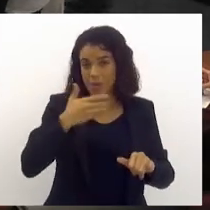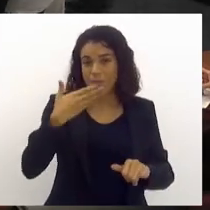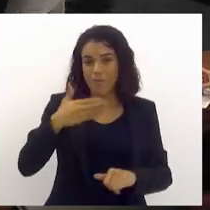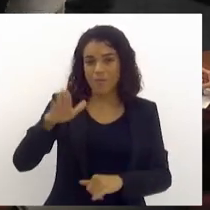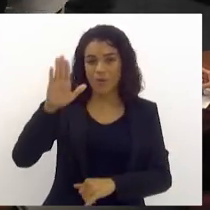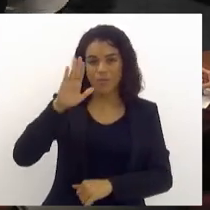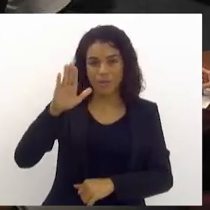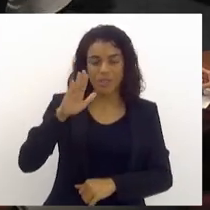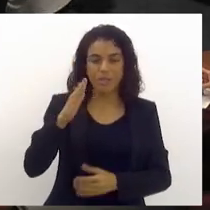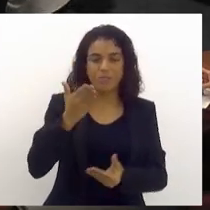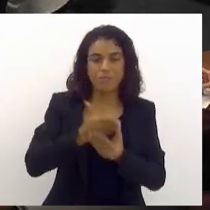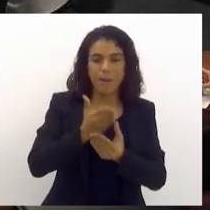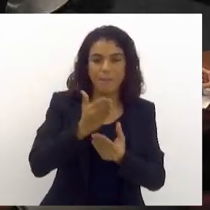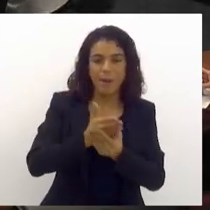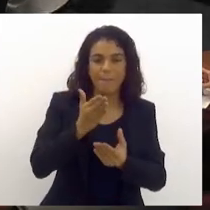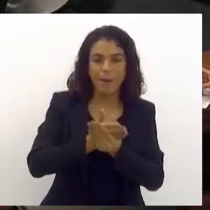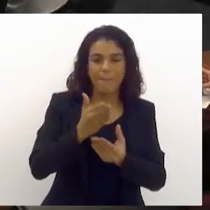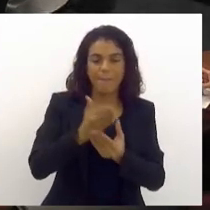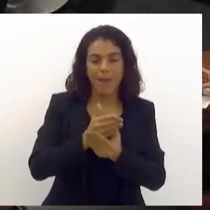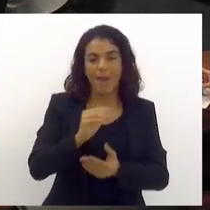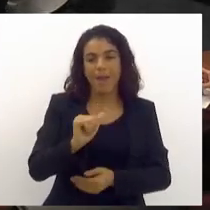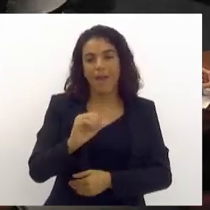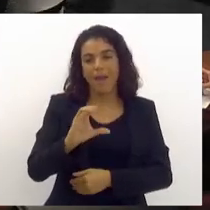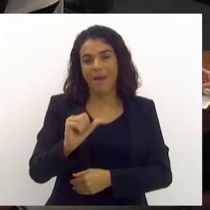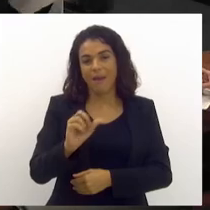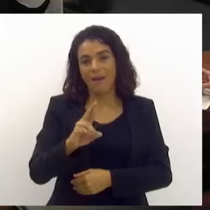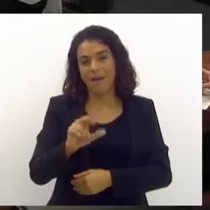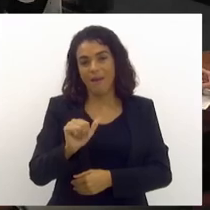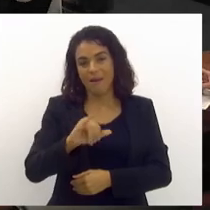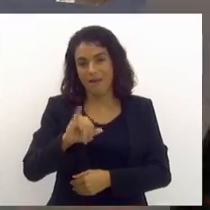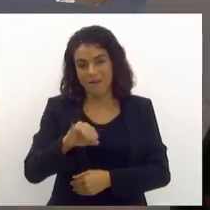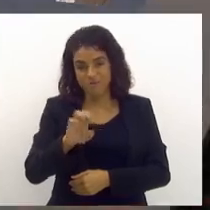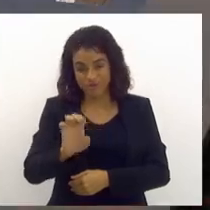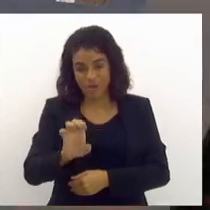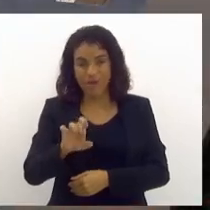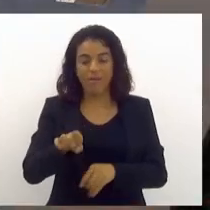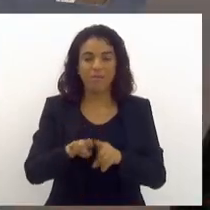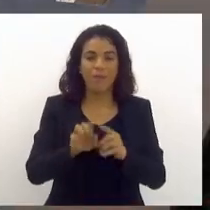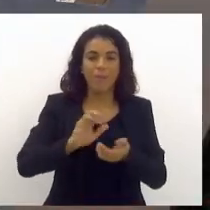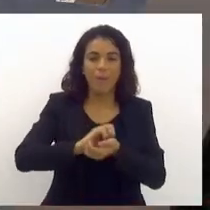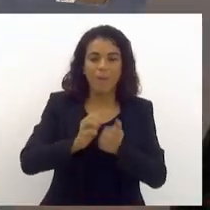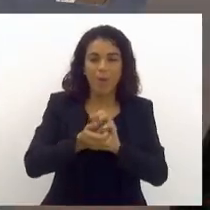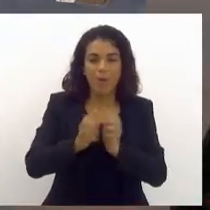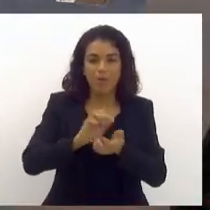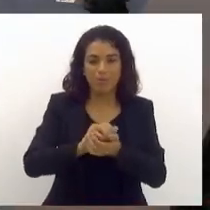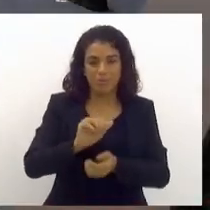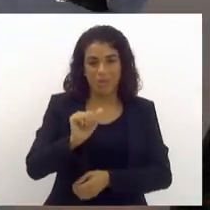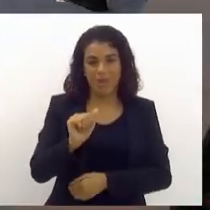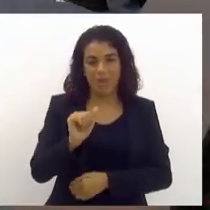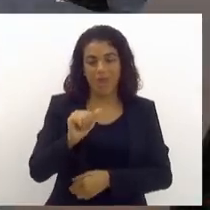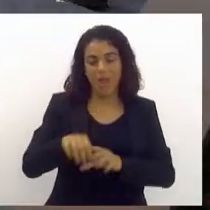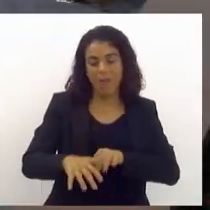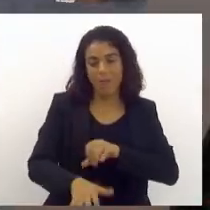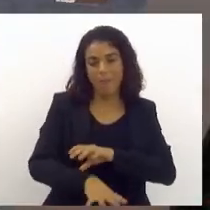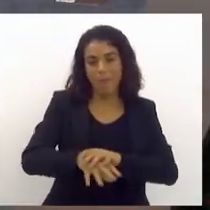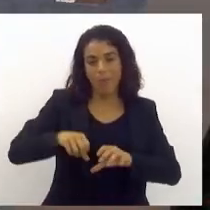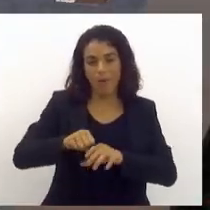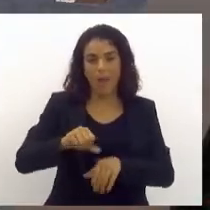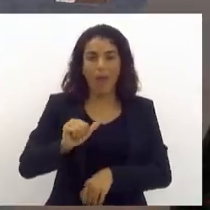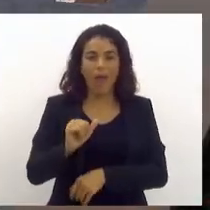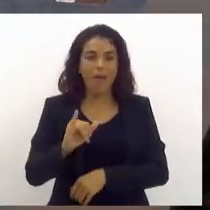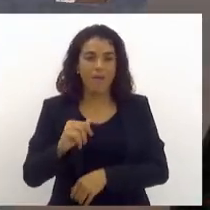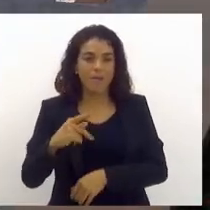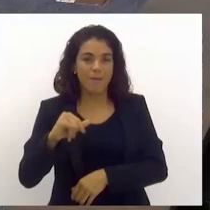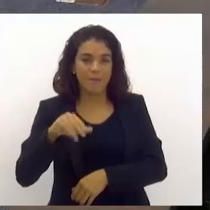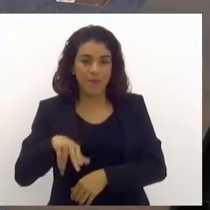trazer acarajé, bolinho de aipim, bolinho de carne seca, em comemoração aí à votação da nossa Feira de Tradição Nordestina. Hoje tem